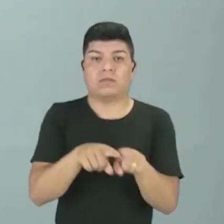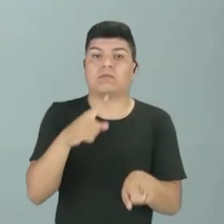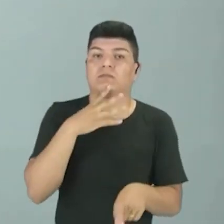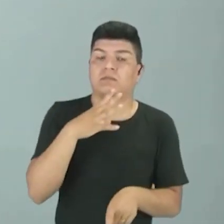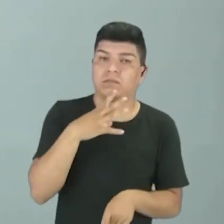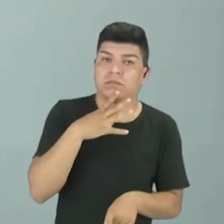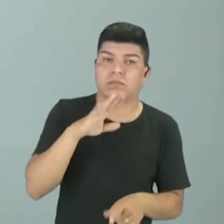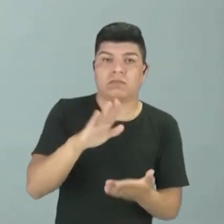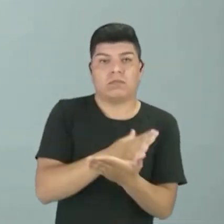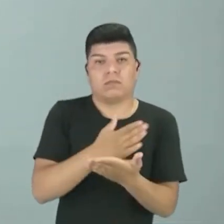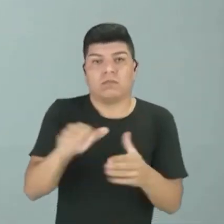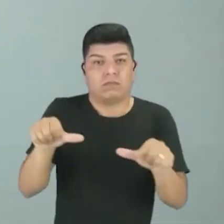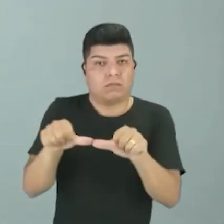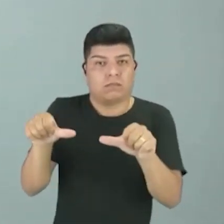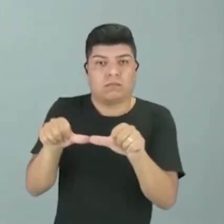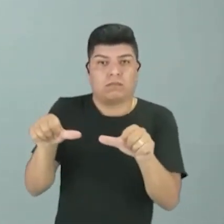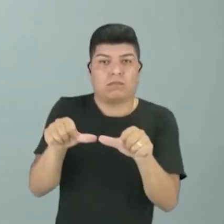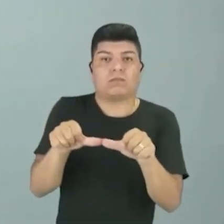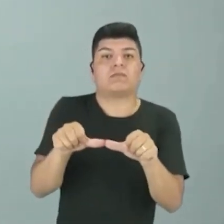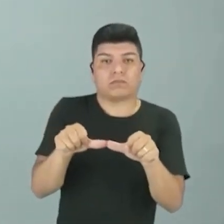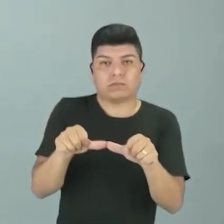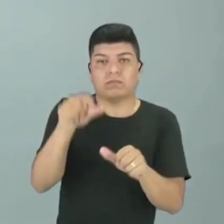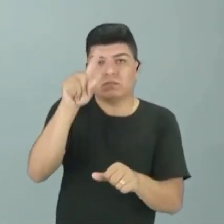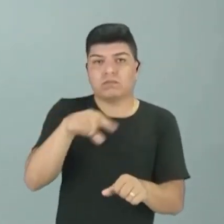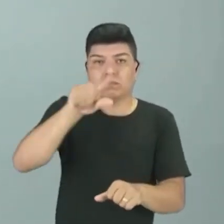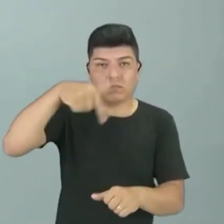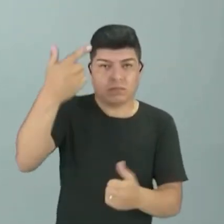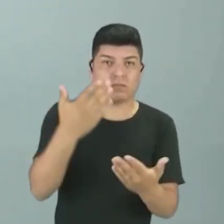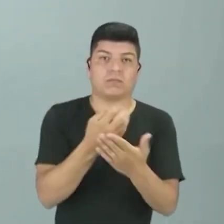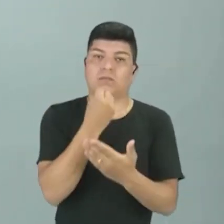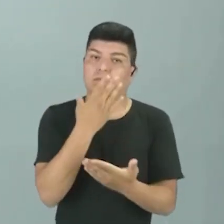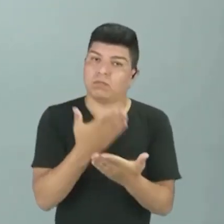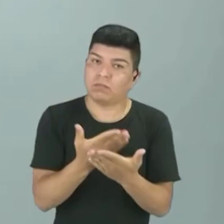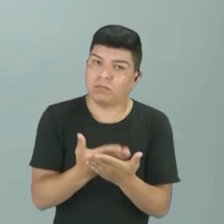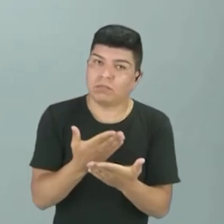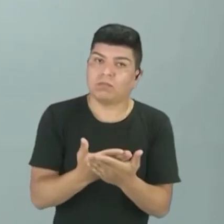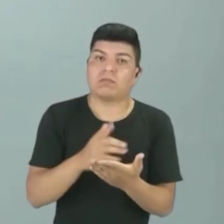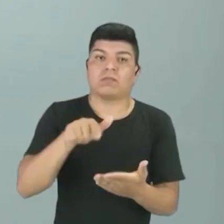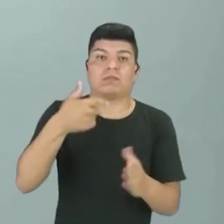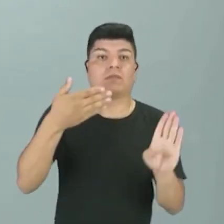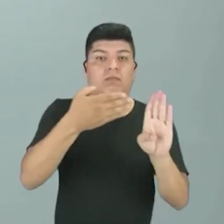reconhecer algumas simetrias no plano cartesiano. Até a próxima, bons estudos.